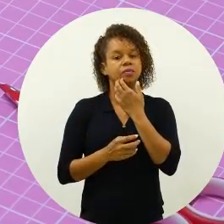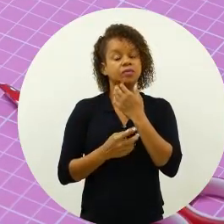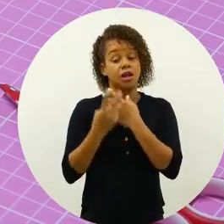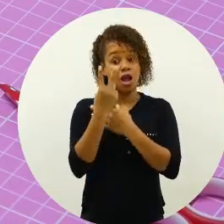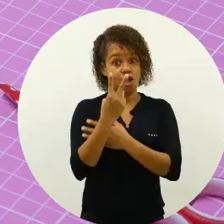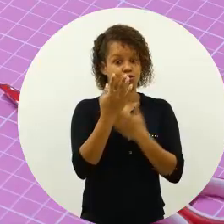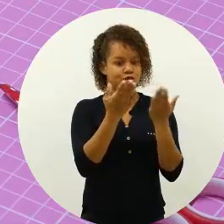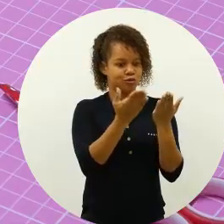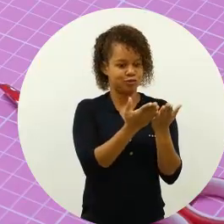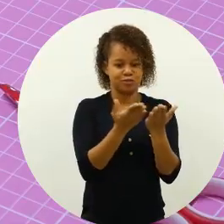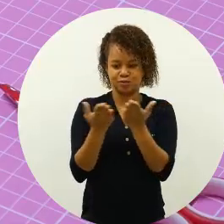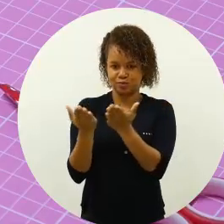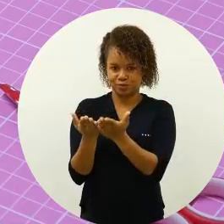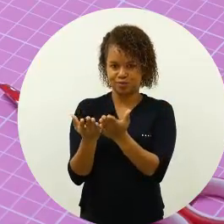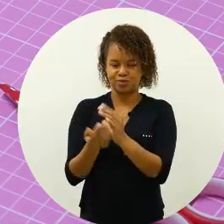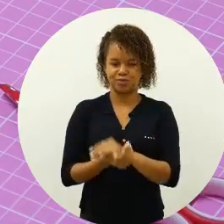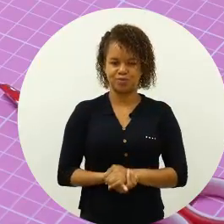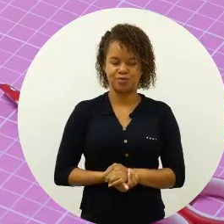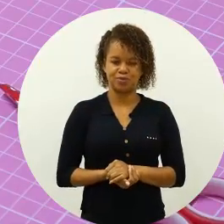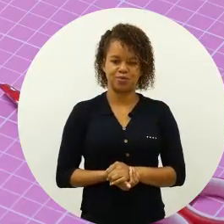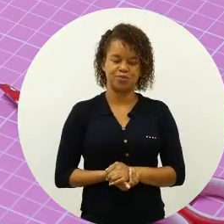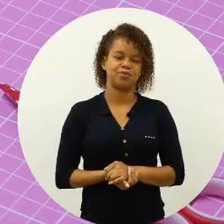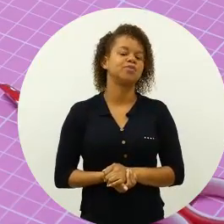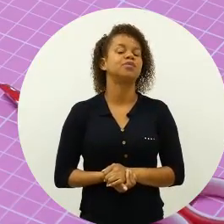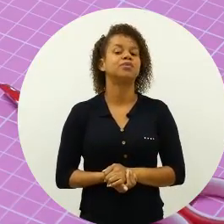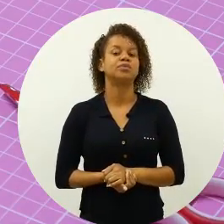as duas partes.